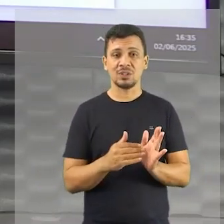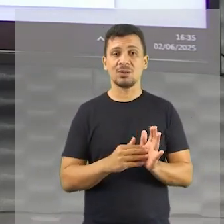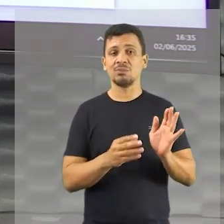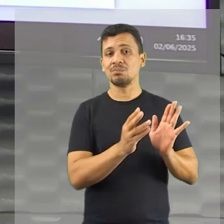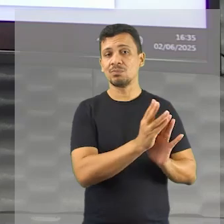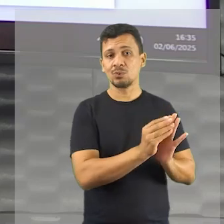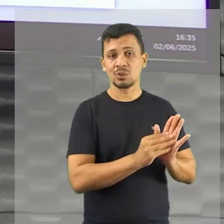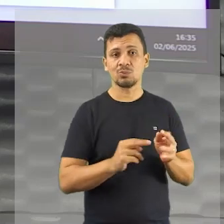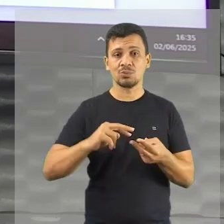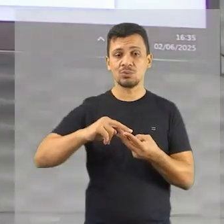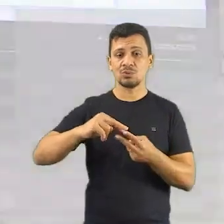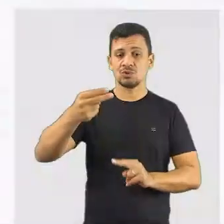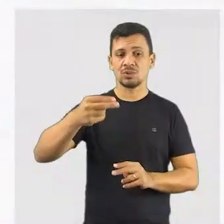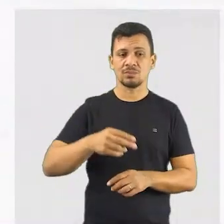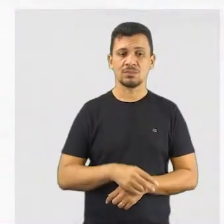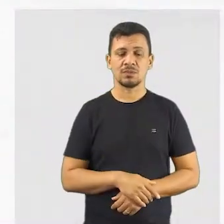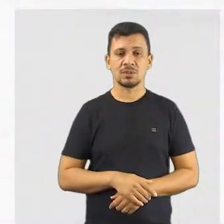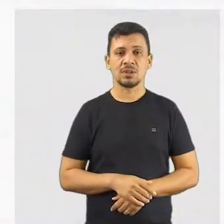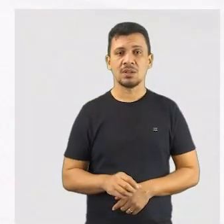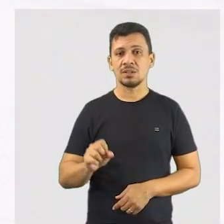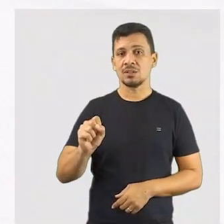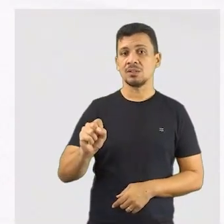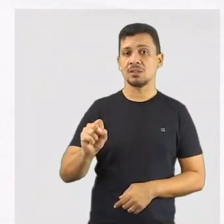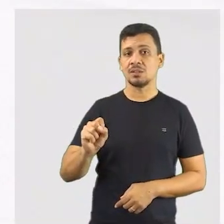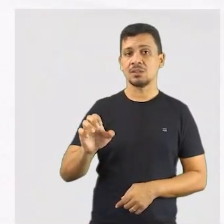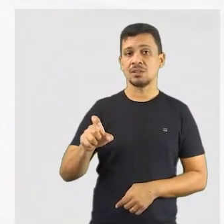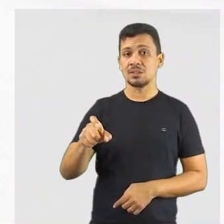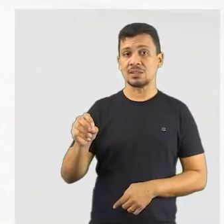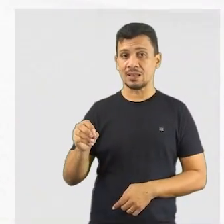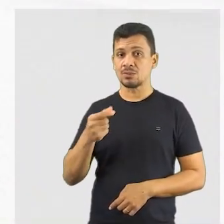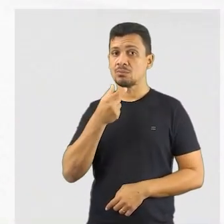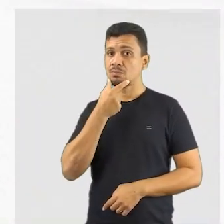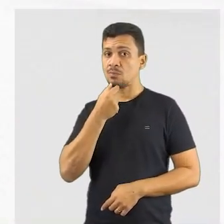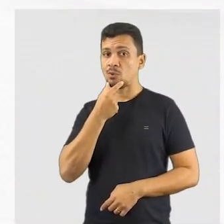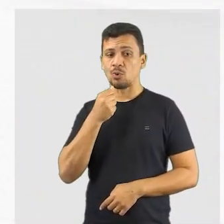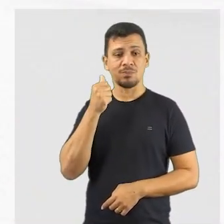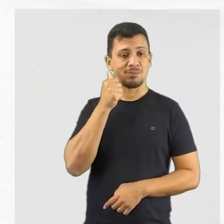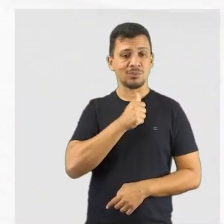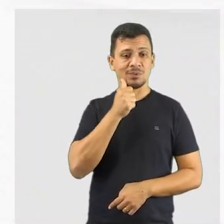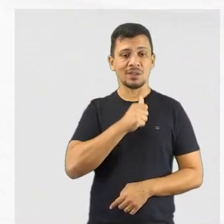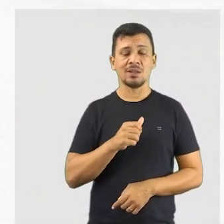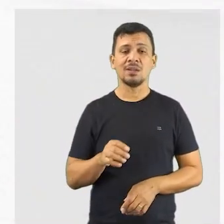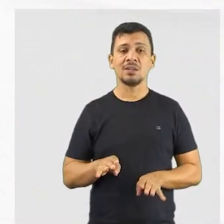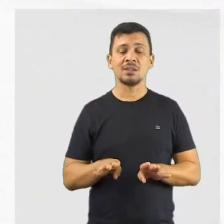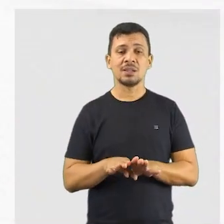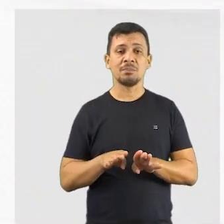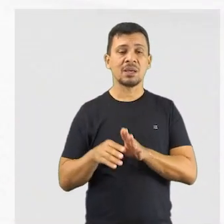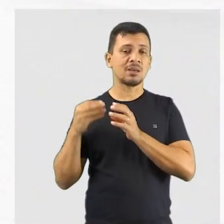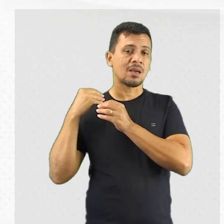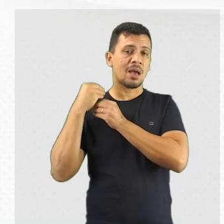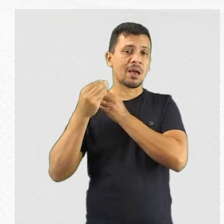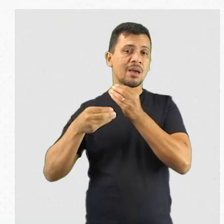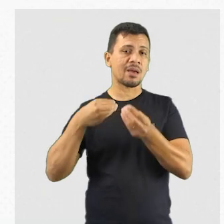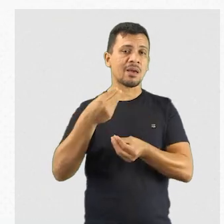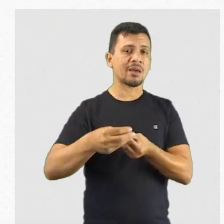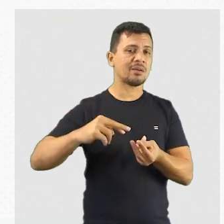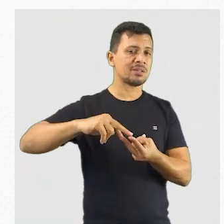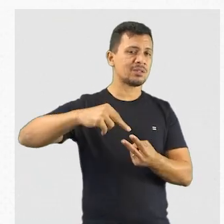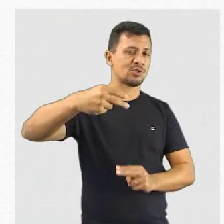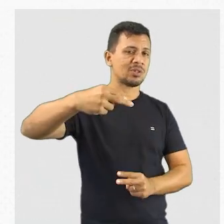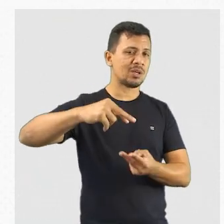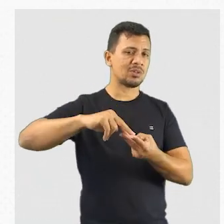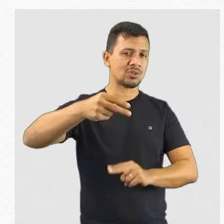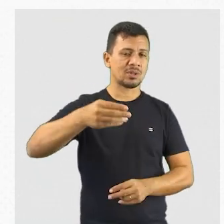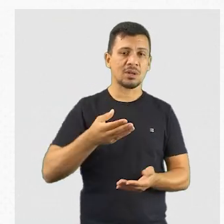gente vai falar um pouquinho sobre sexo e herança genética, né? Os padrões. A gente já até falou um pouquinho numa aula